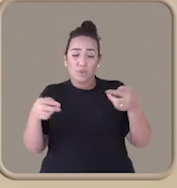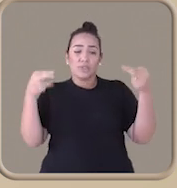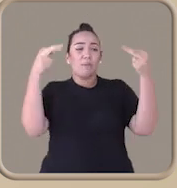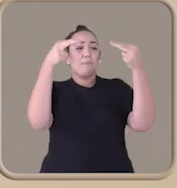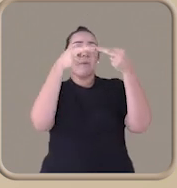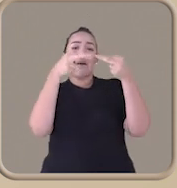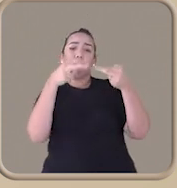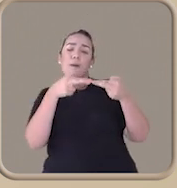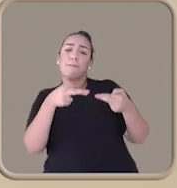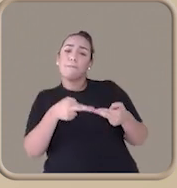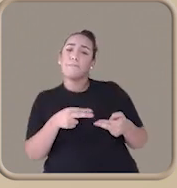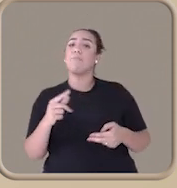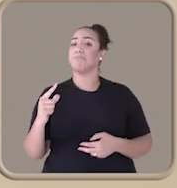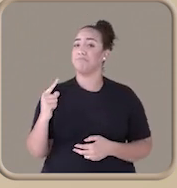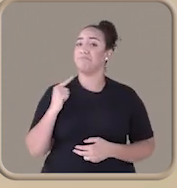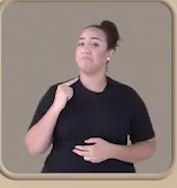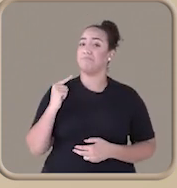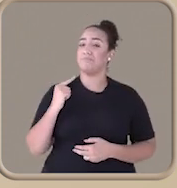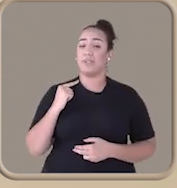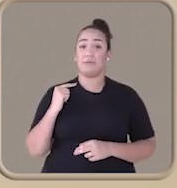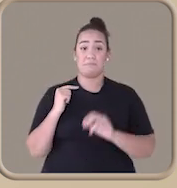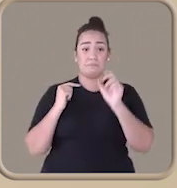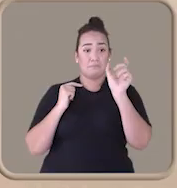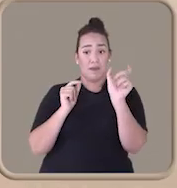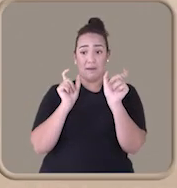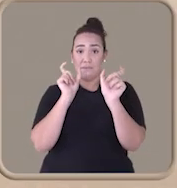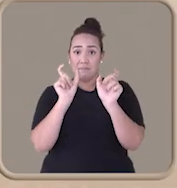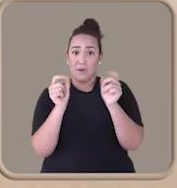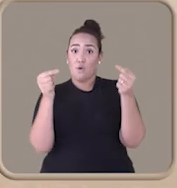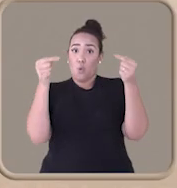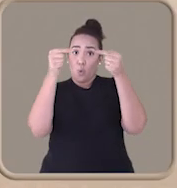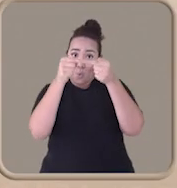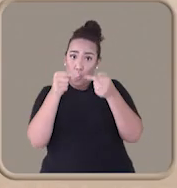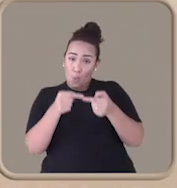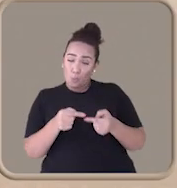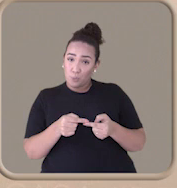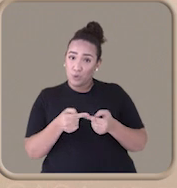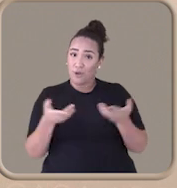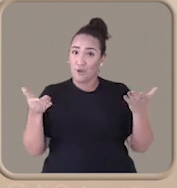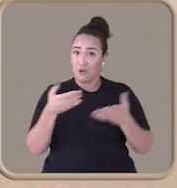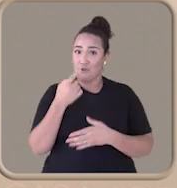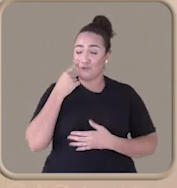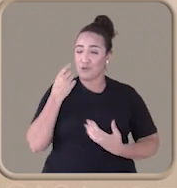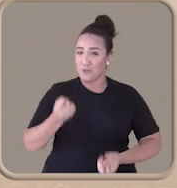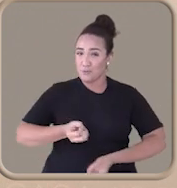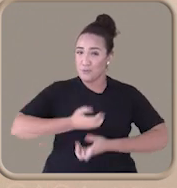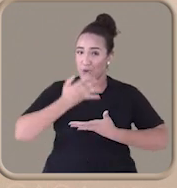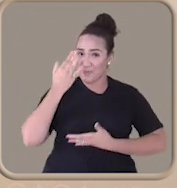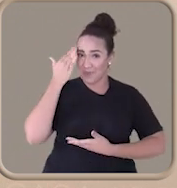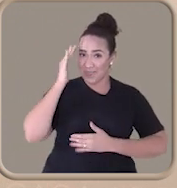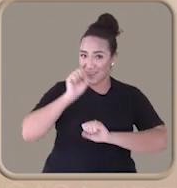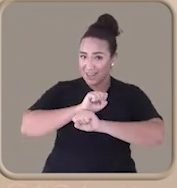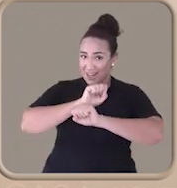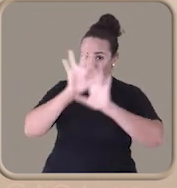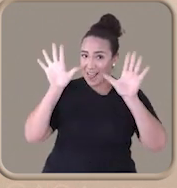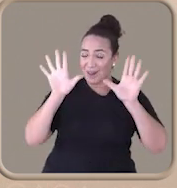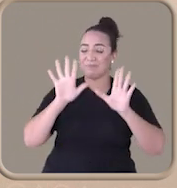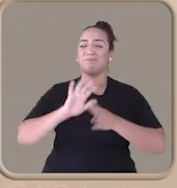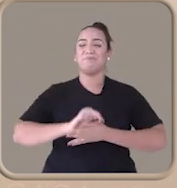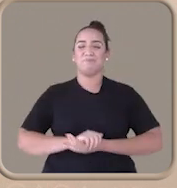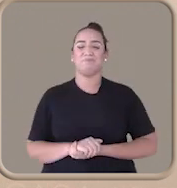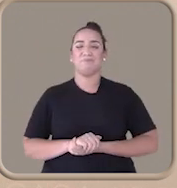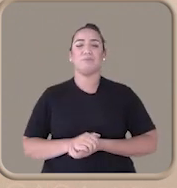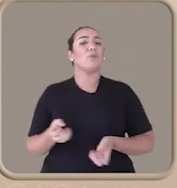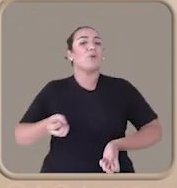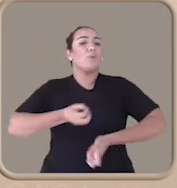de rimas, ou seja, sons que combinam. Vamos ler um poema para entender melhor essa tal rima? O